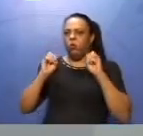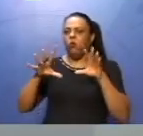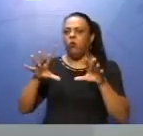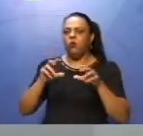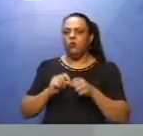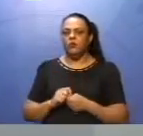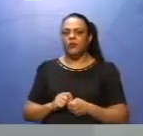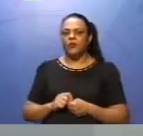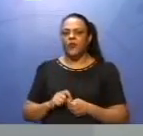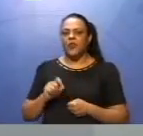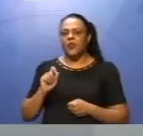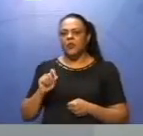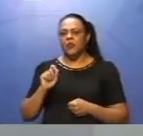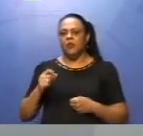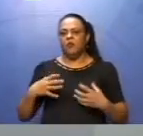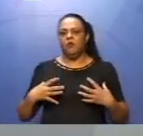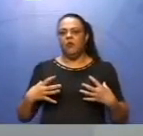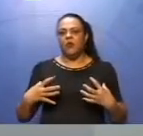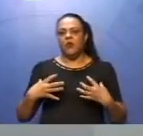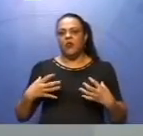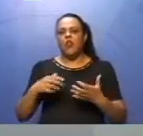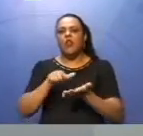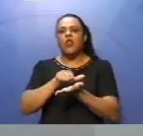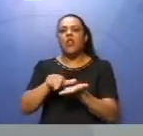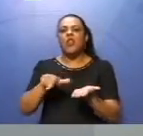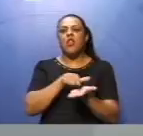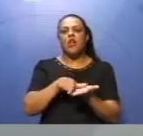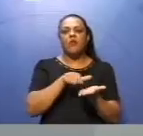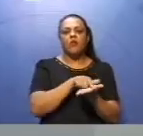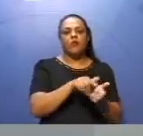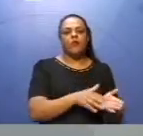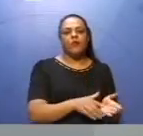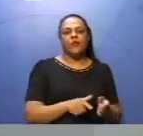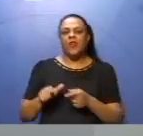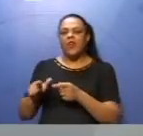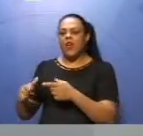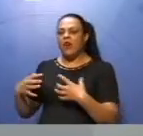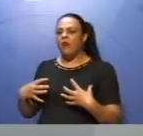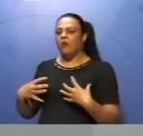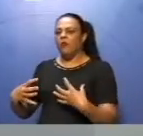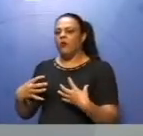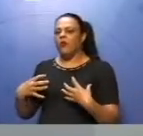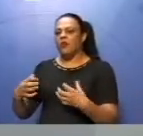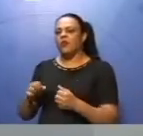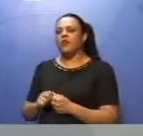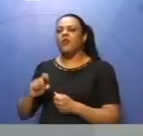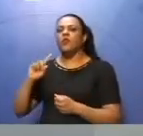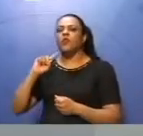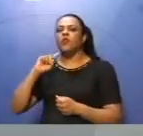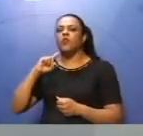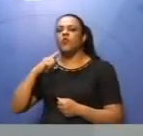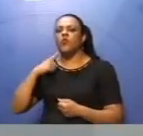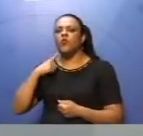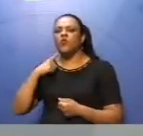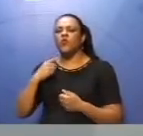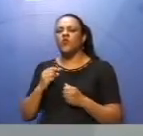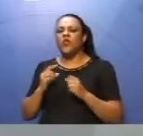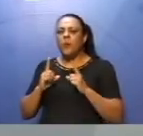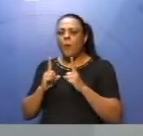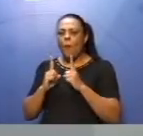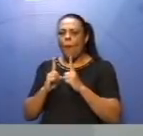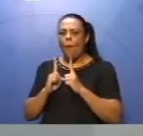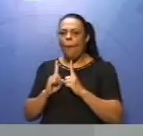nós temos um brônquio normal e aqui nós temos um brônquio já com a presença de um muco. Ele está